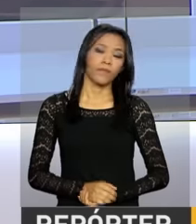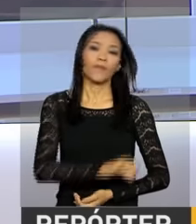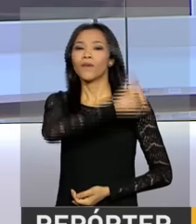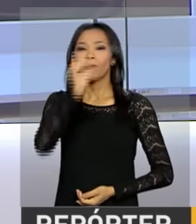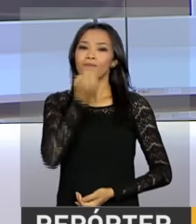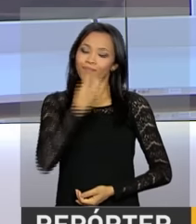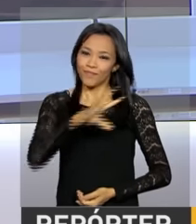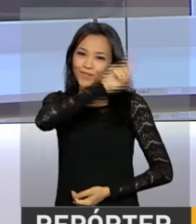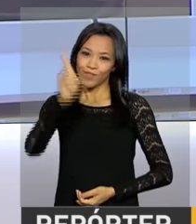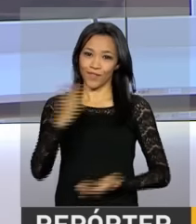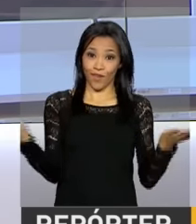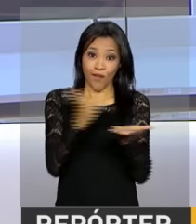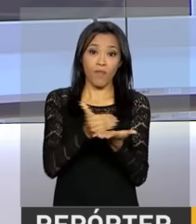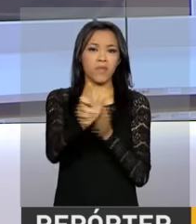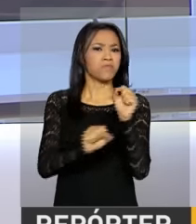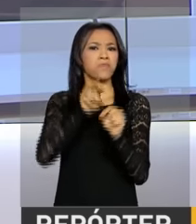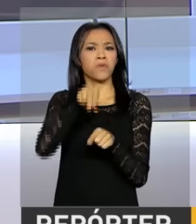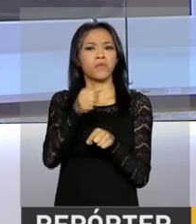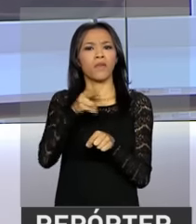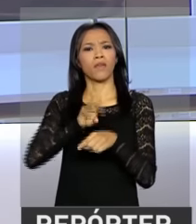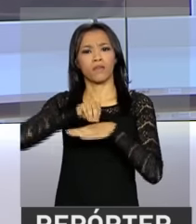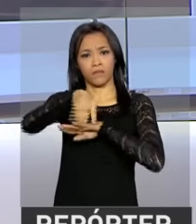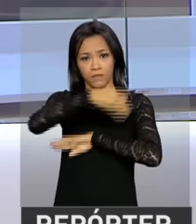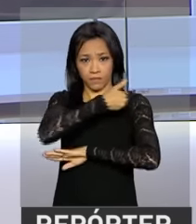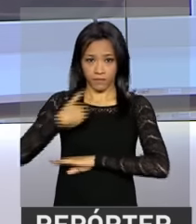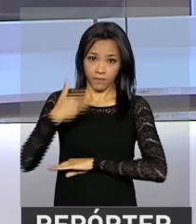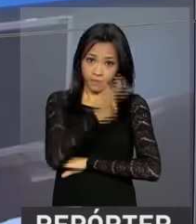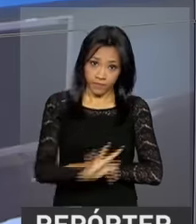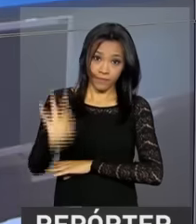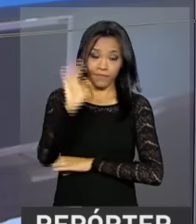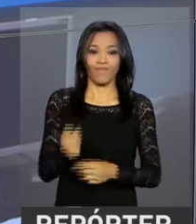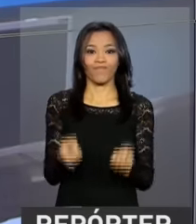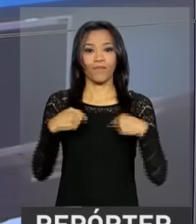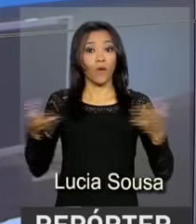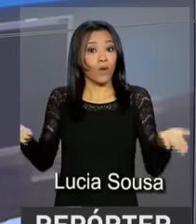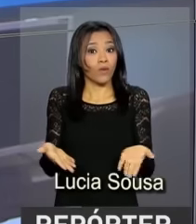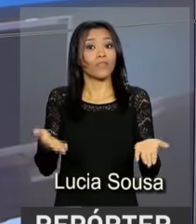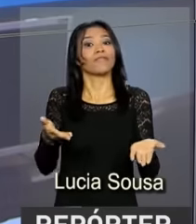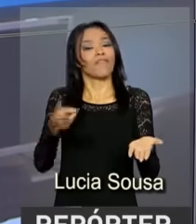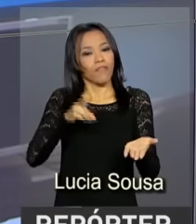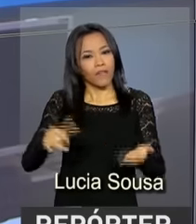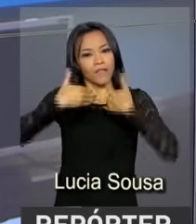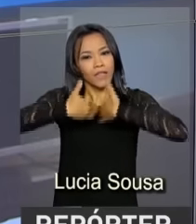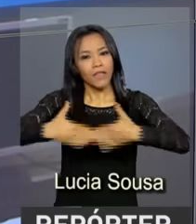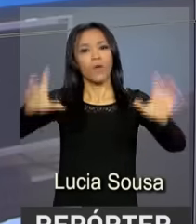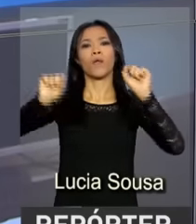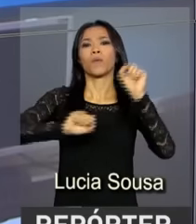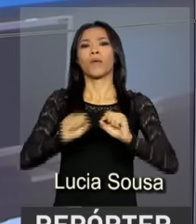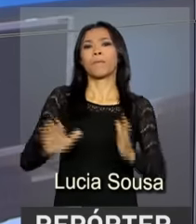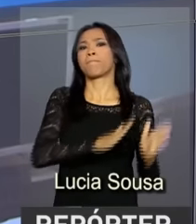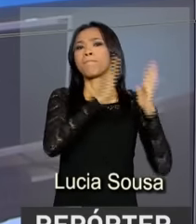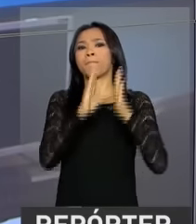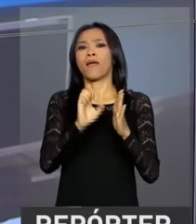Olá, bom dia. Começa agora o Repórter NBR e as notícias do governo federal. Hoje será inaugurada mais uma etapa do programa de